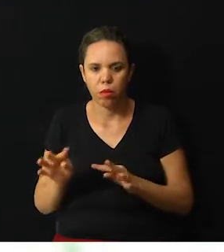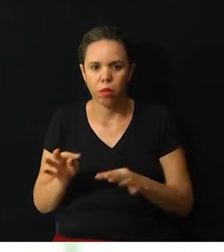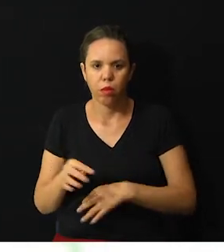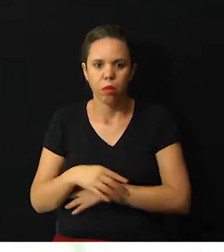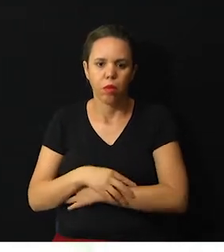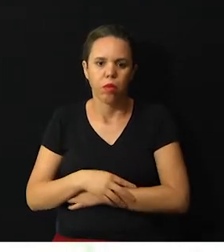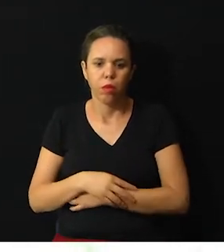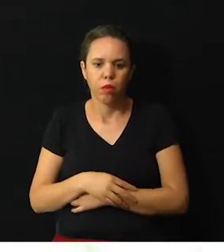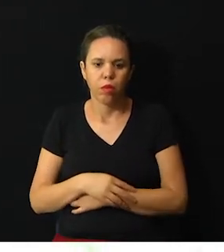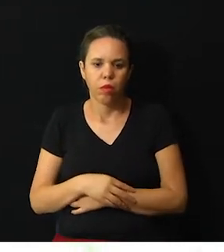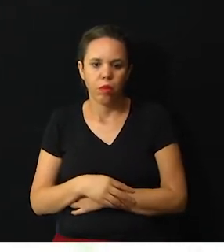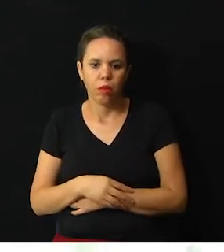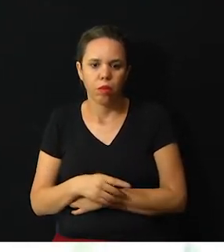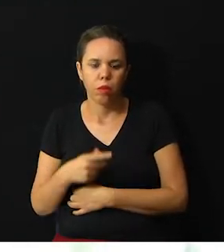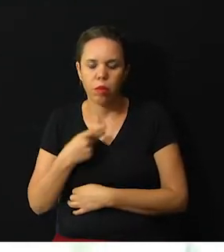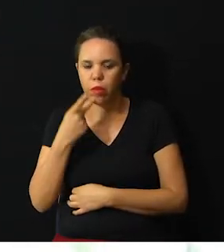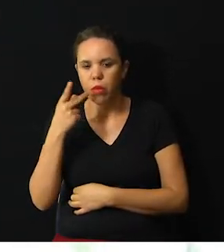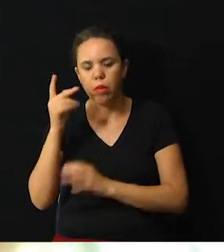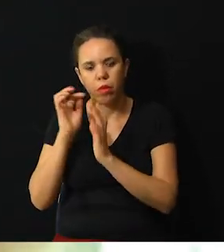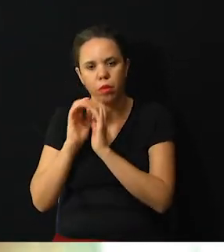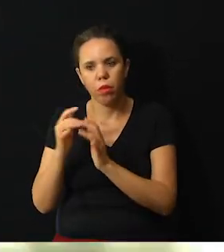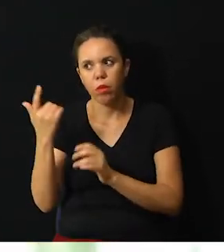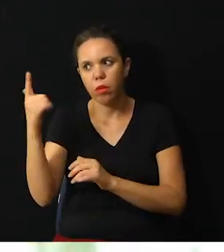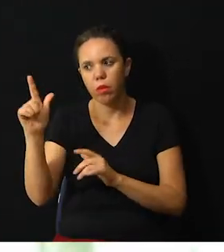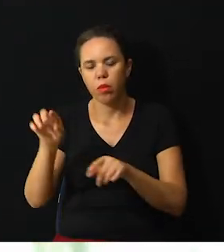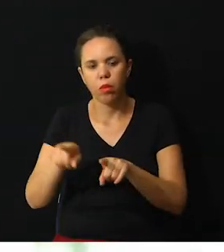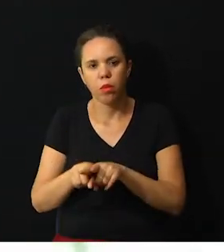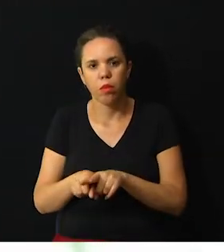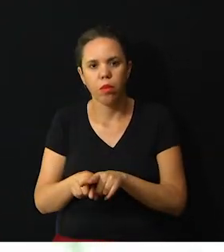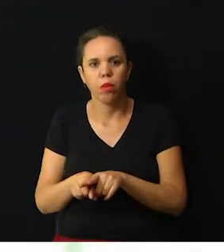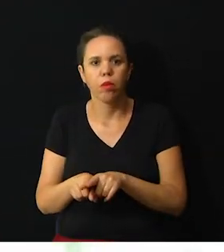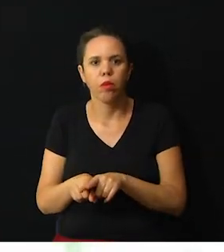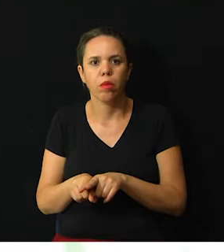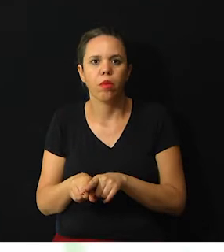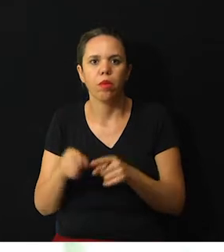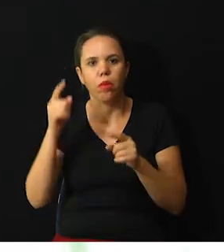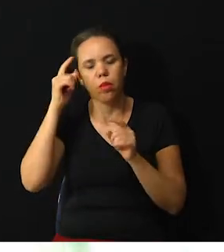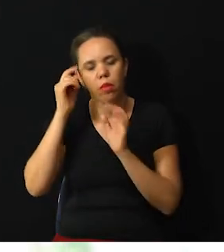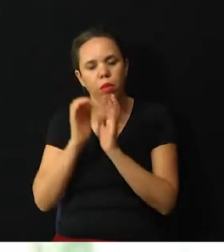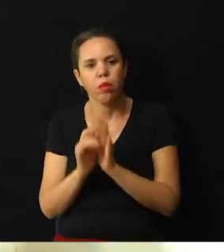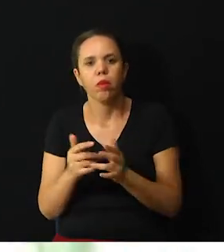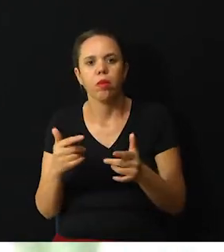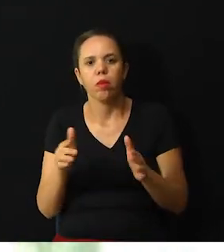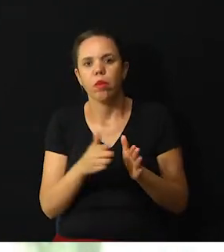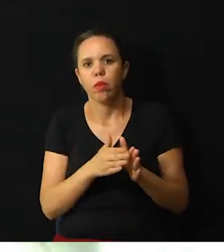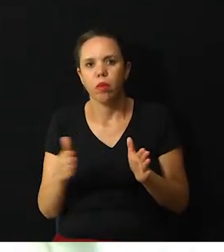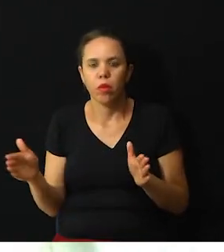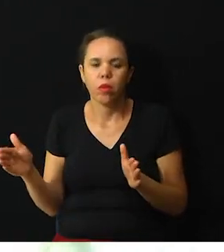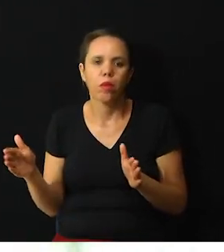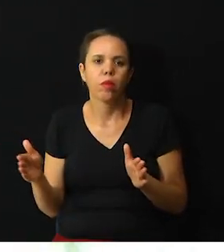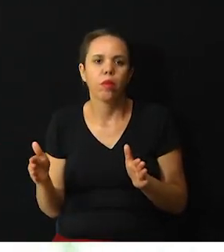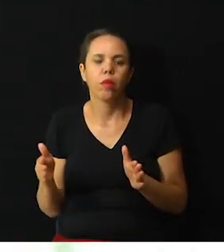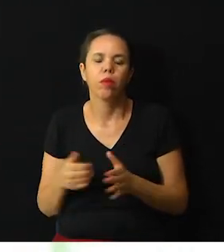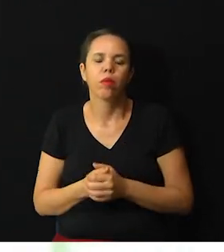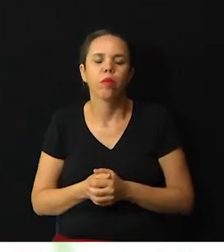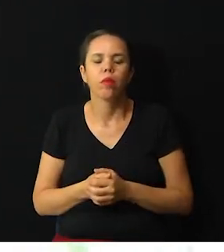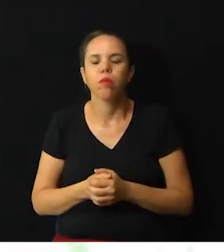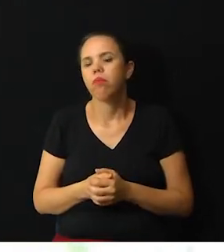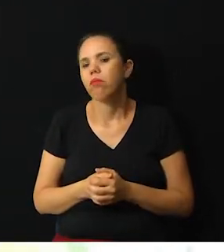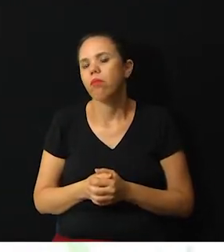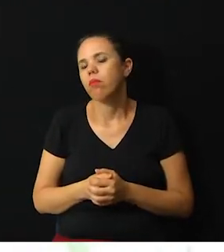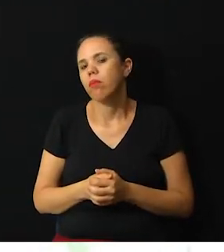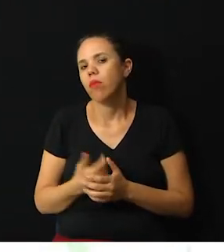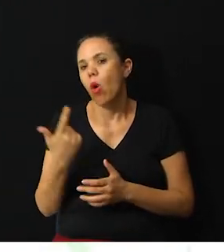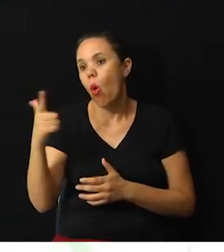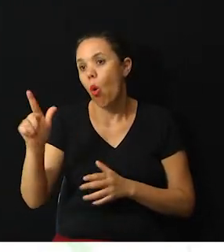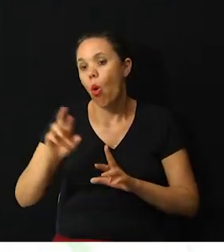estou tratando. Né? Então, a gente está falando de Alzheimer, mas existem outras, né, demência vascular, demência frontotemporal, demência de Lewy.